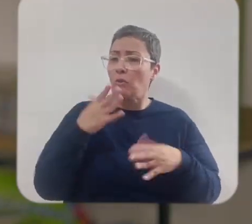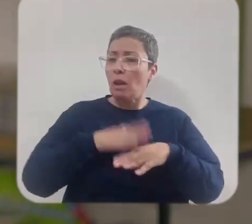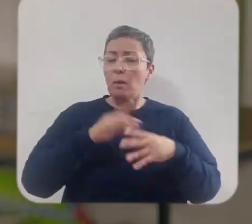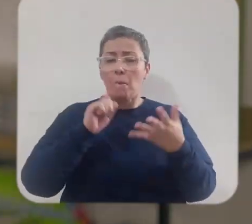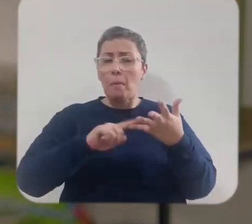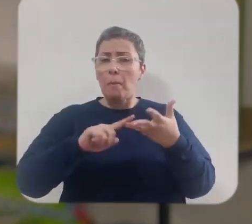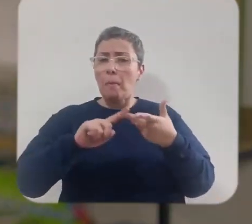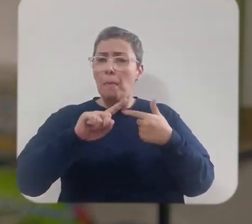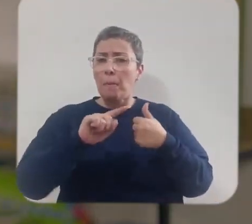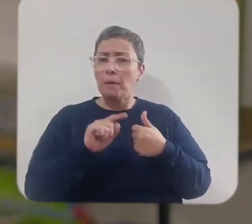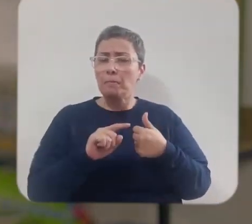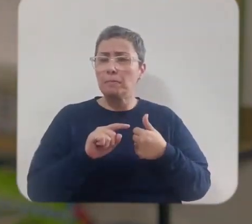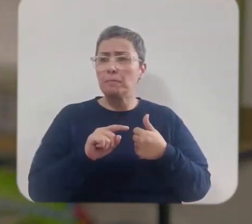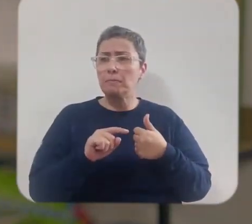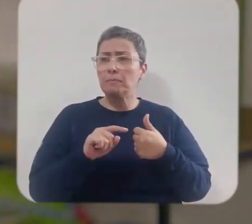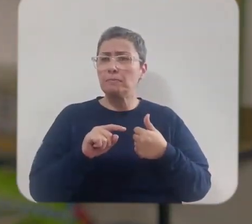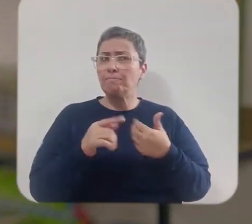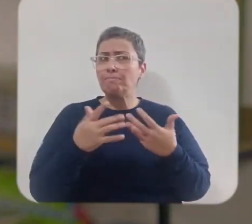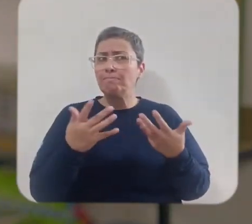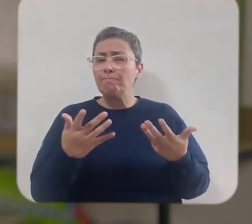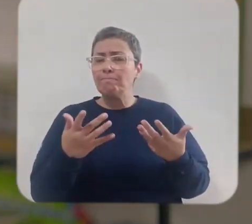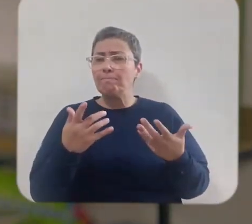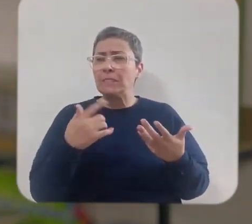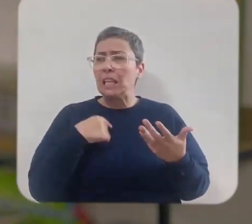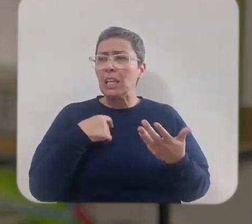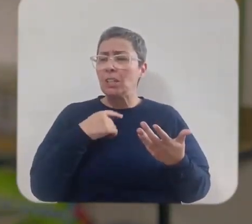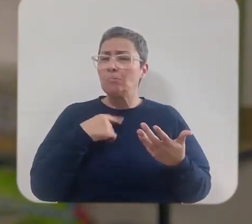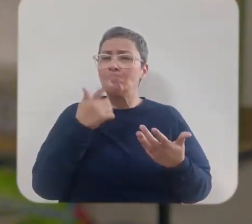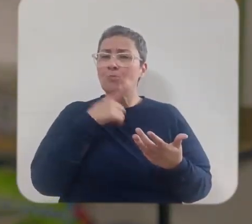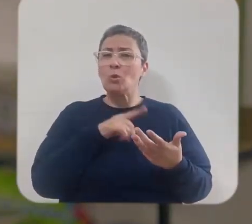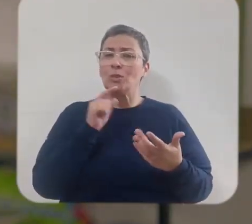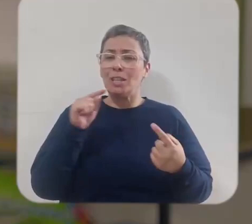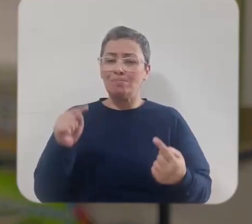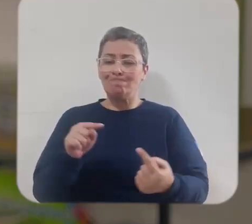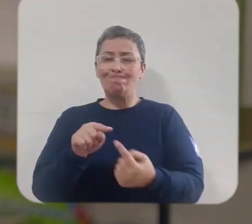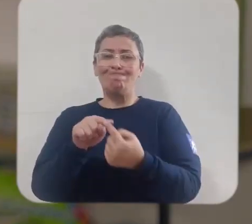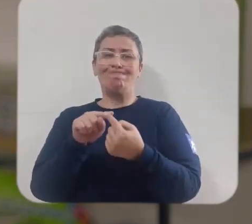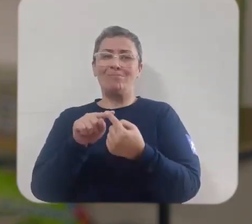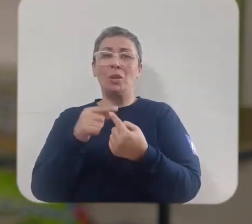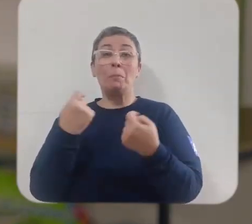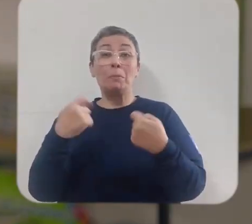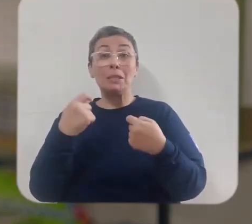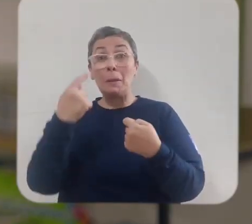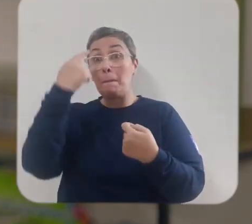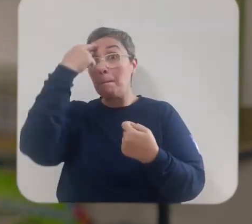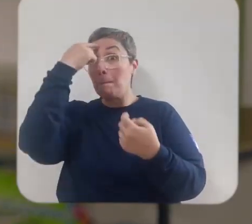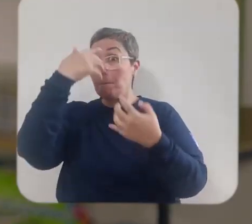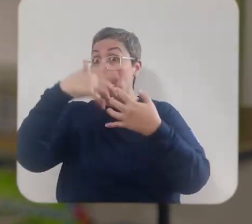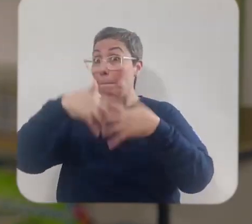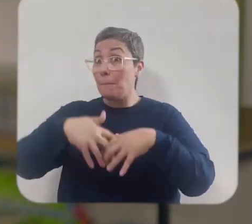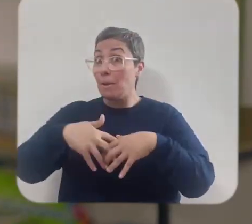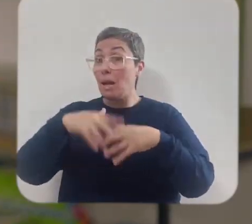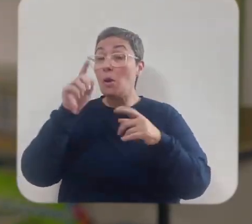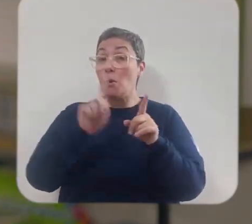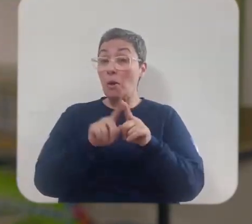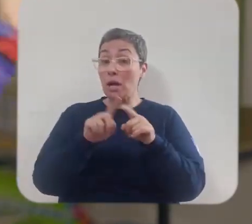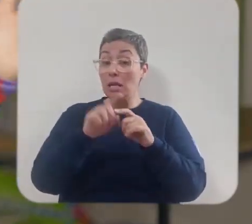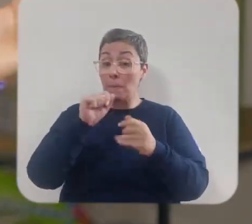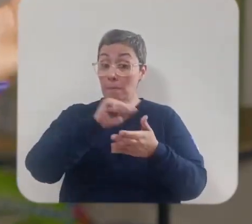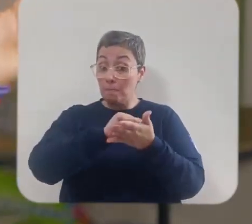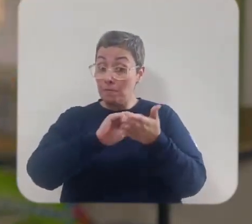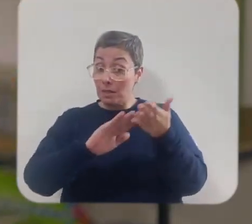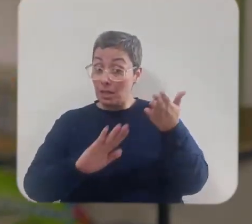vamos fazer isso, isso e isso. Eu não alcancei, porque eu preciso pensar que a